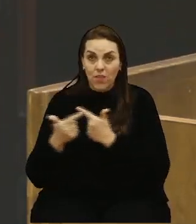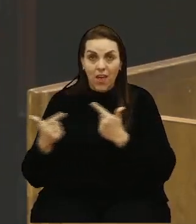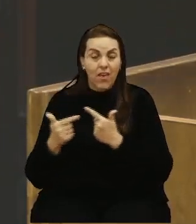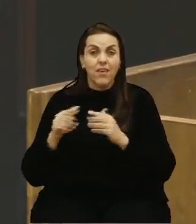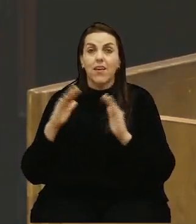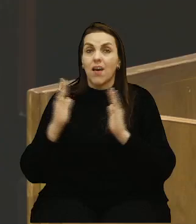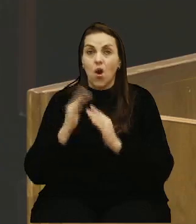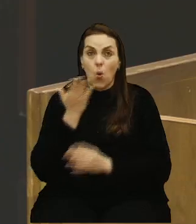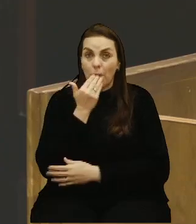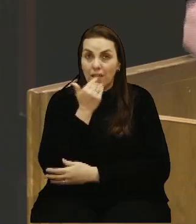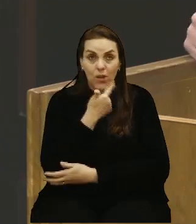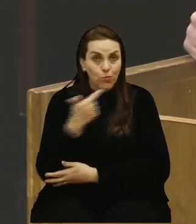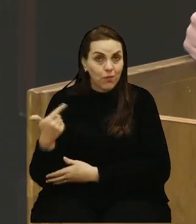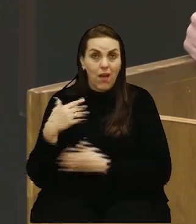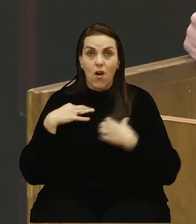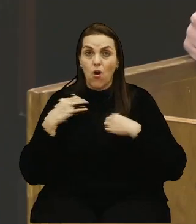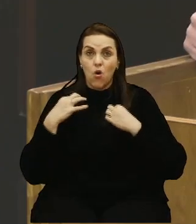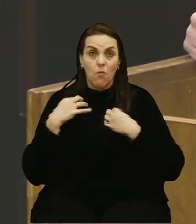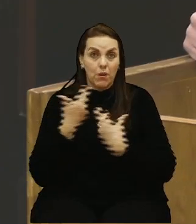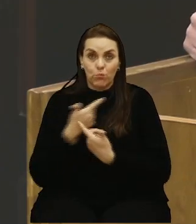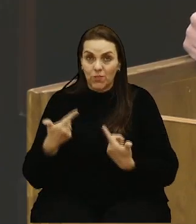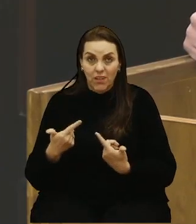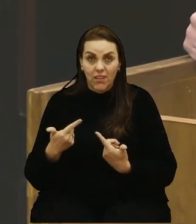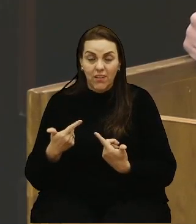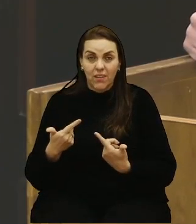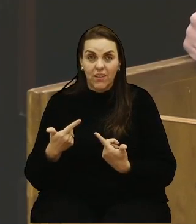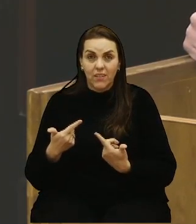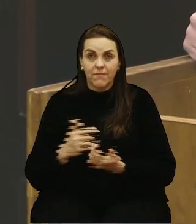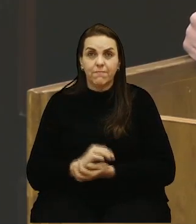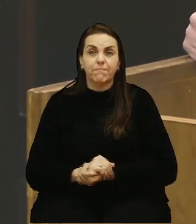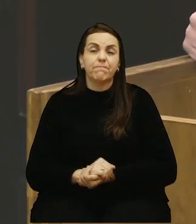casa, sem comida, sem roupa.